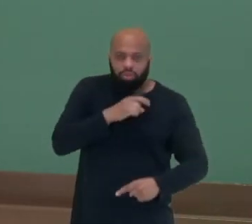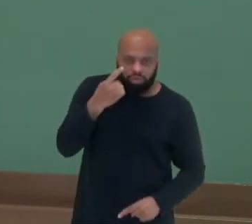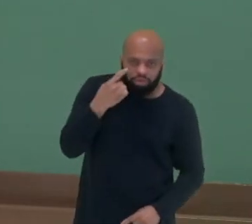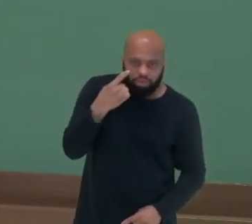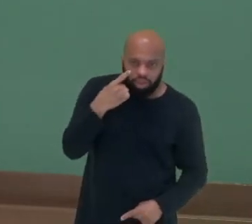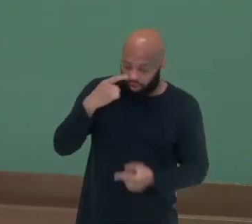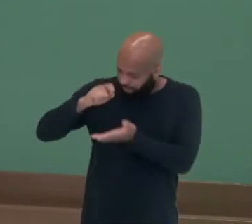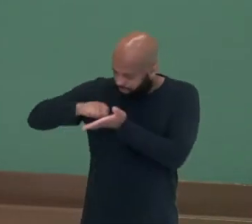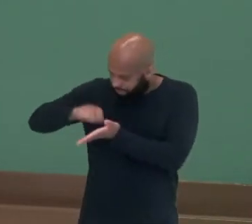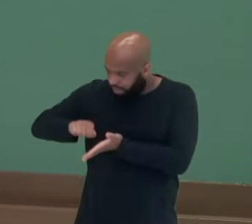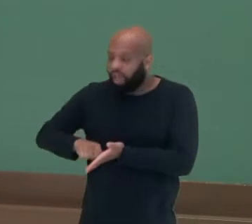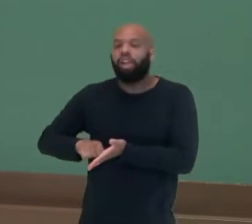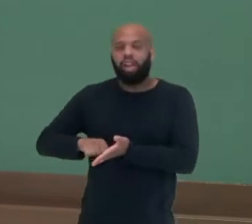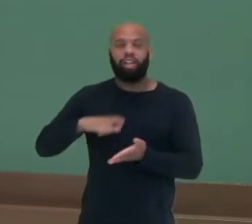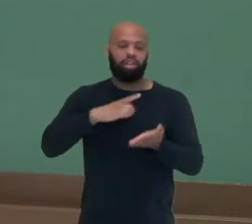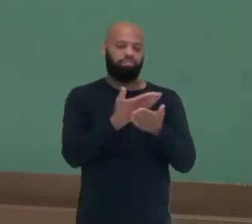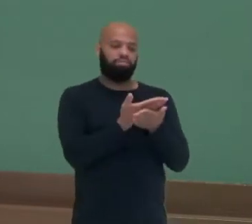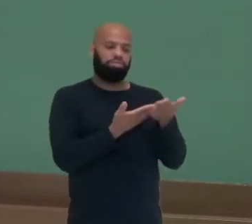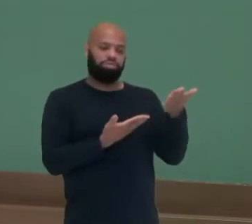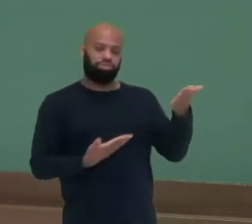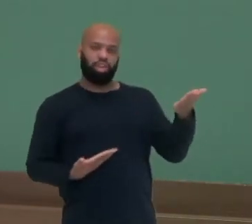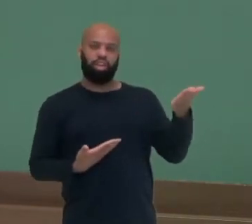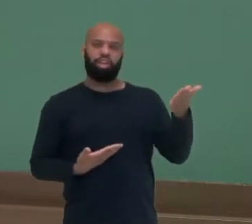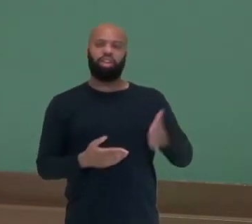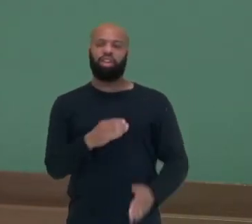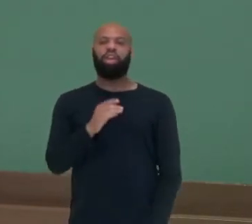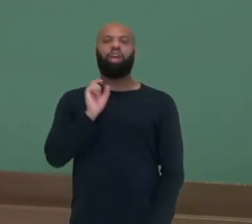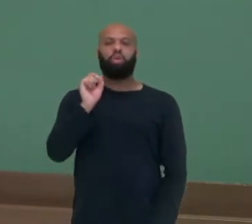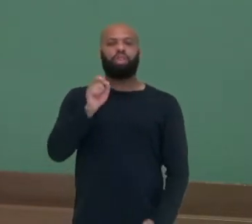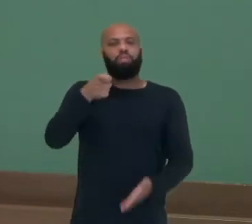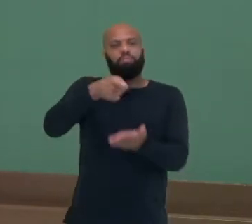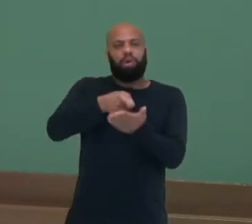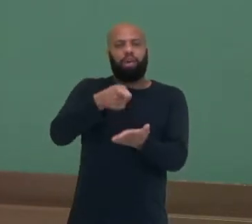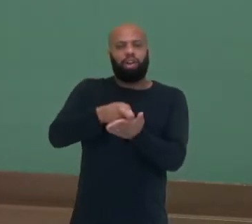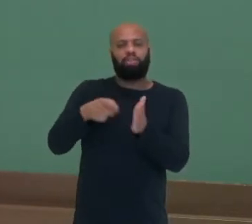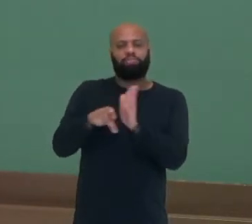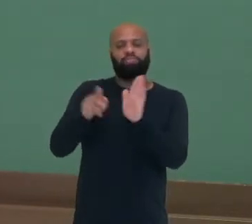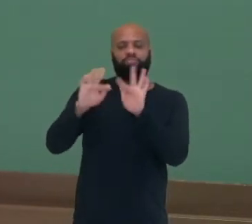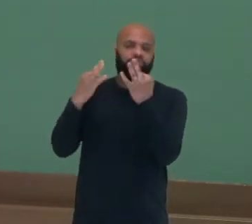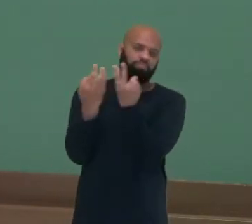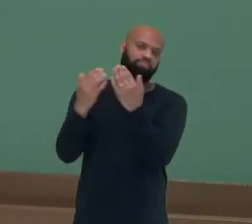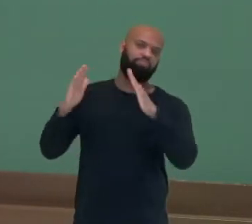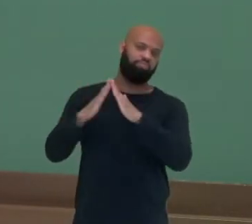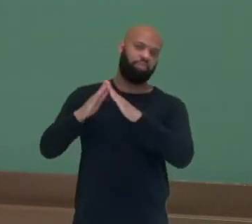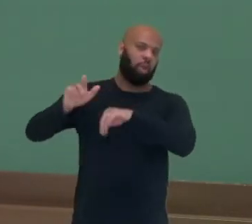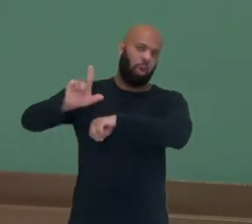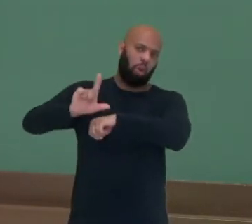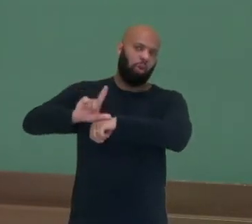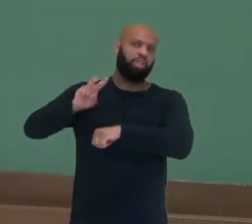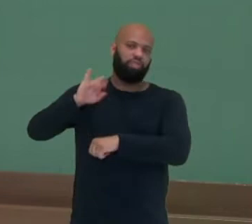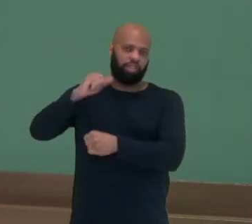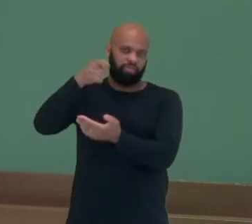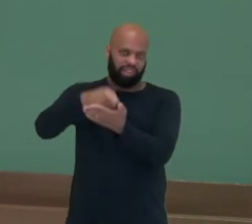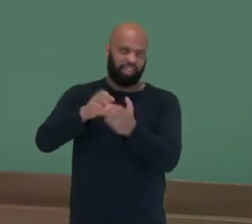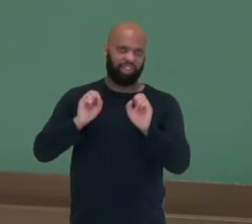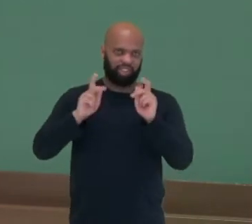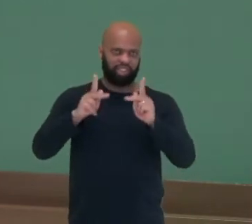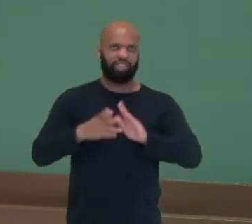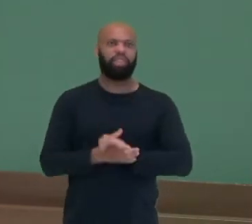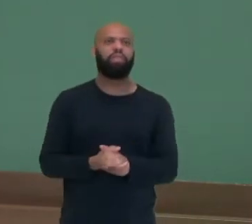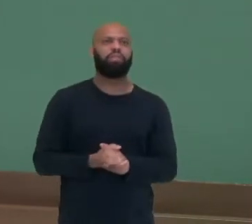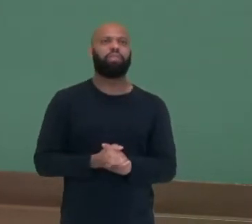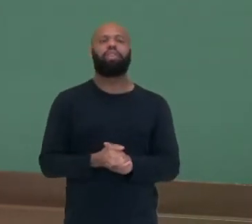de taxa, de conta de luz aquela família, aquele comércio vai pagar. Então vamos